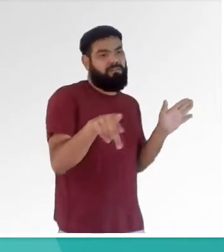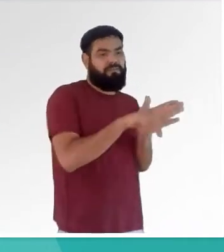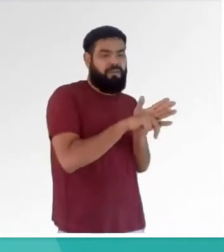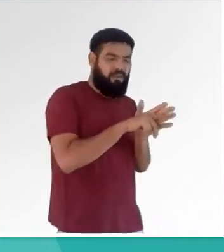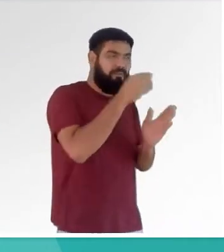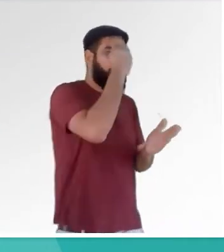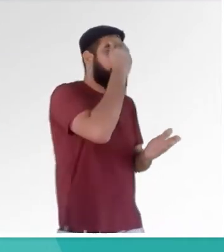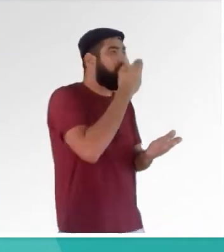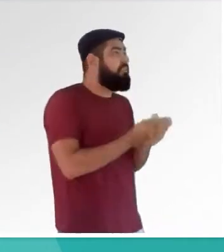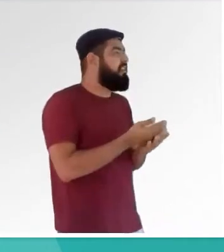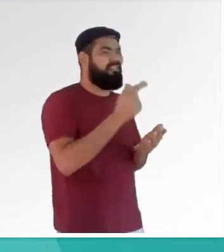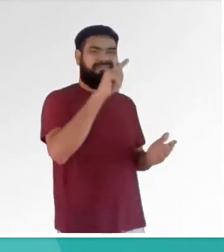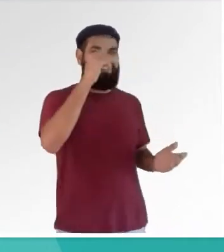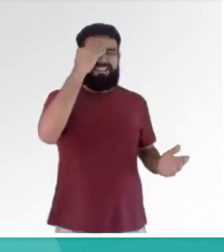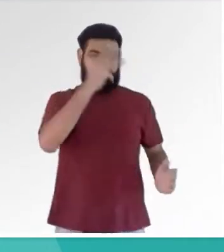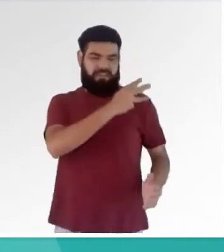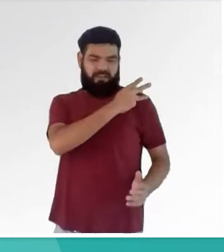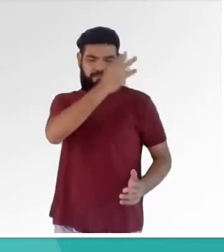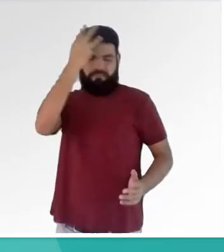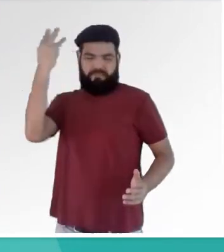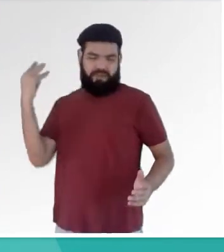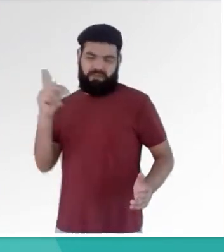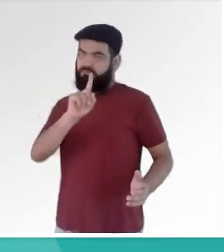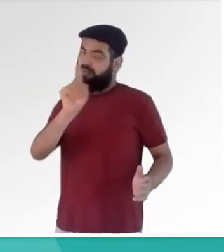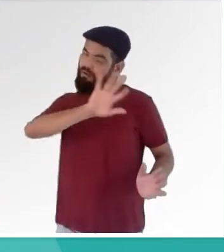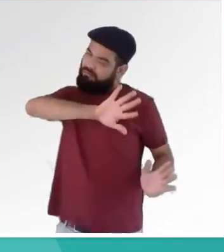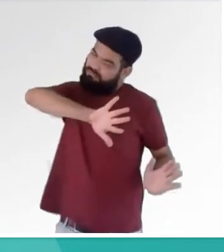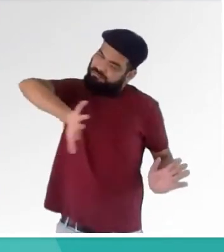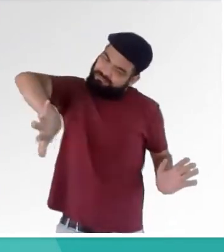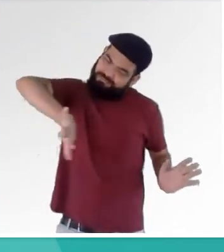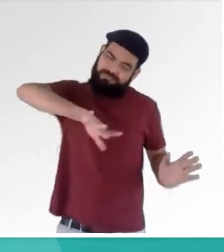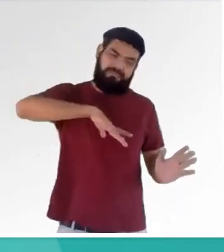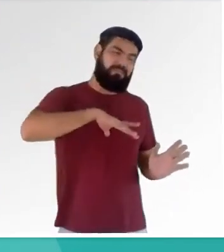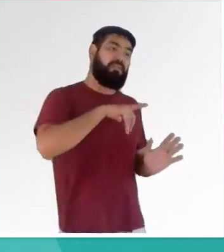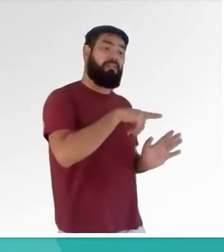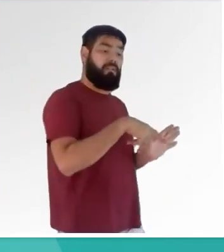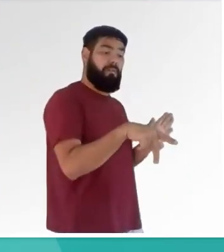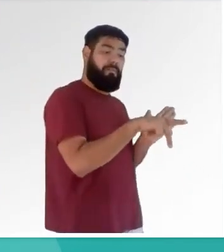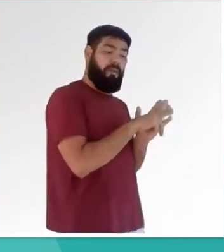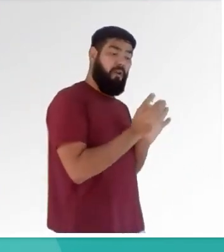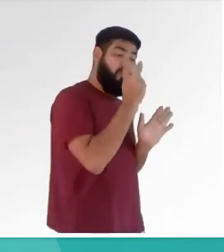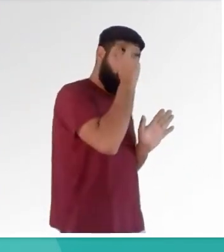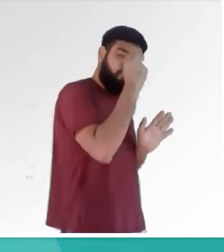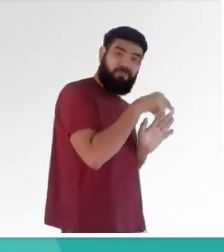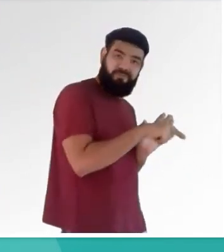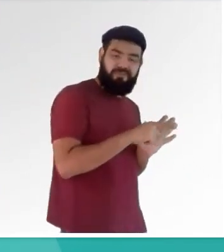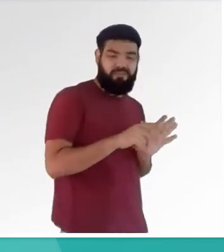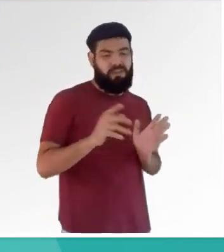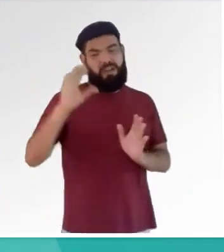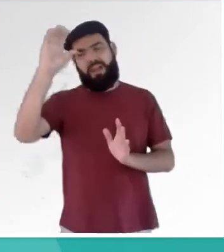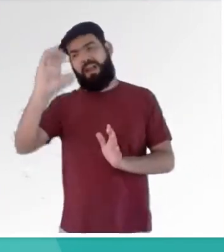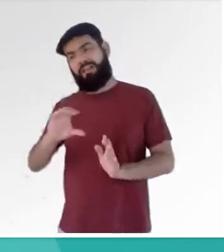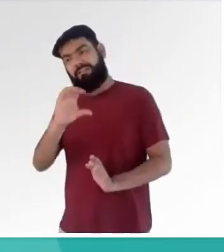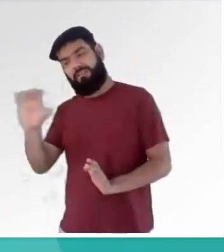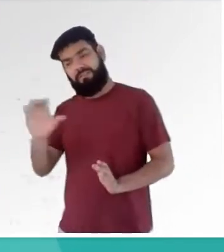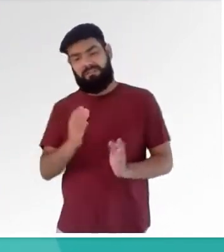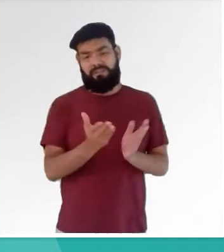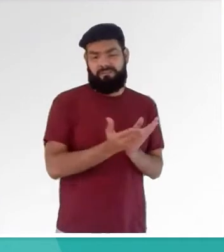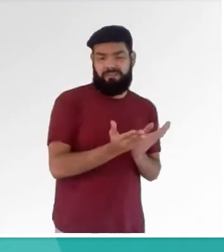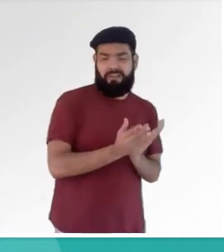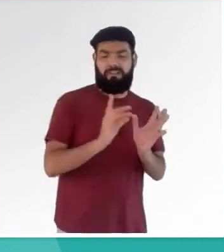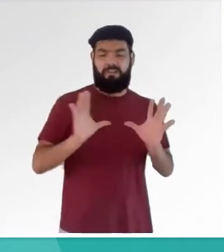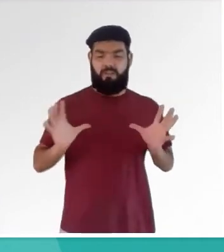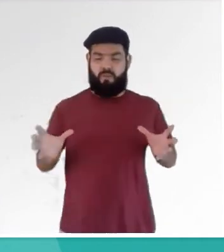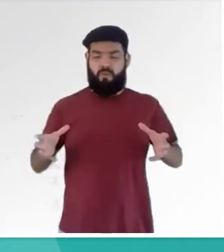tem também a sua doutrina, né? Mas tanto católicos como evangélicos são cristãos, acreditam em